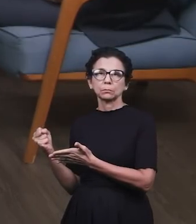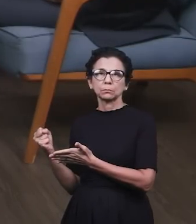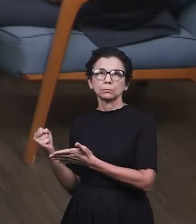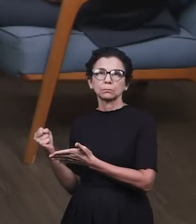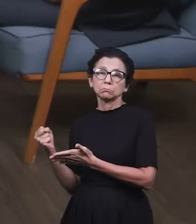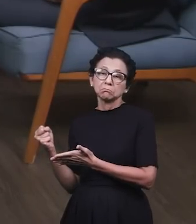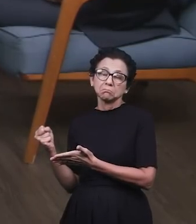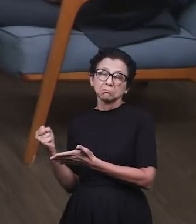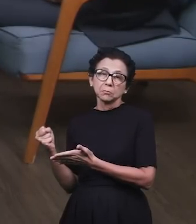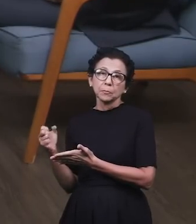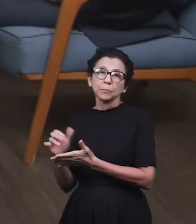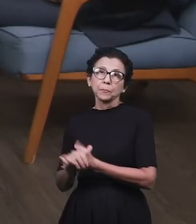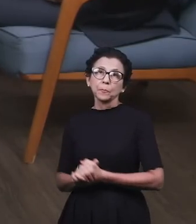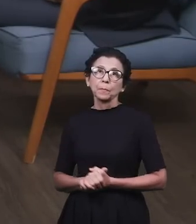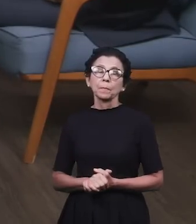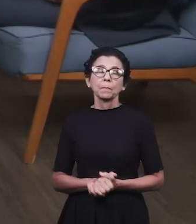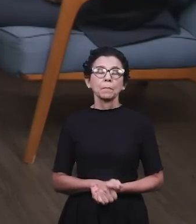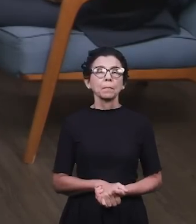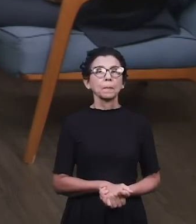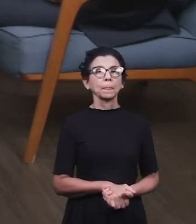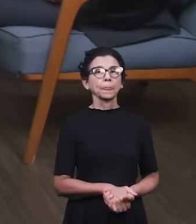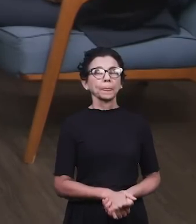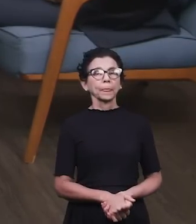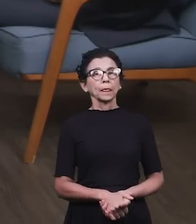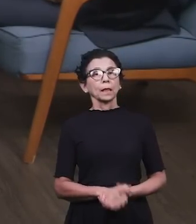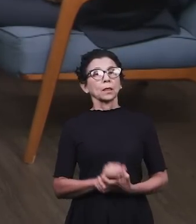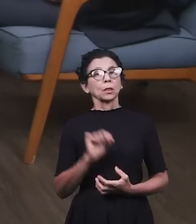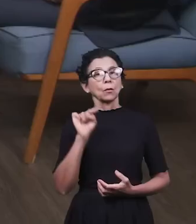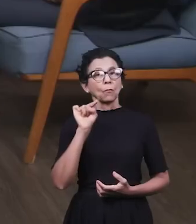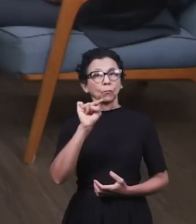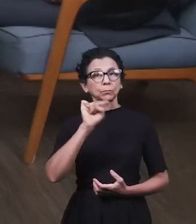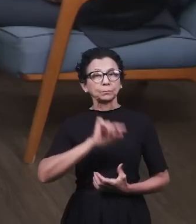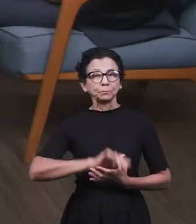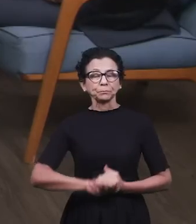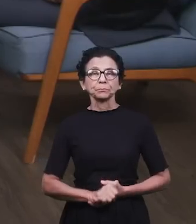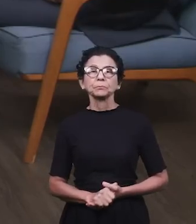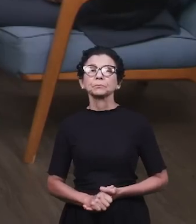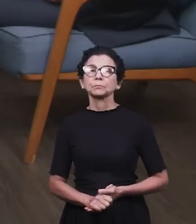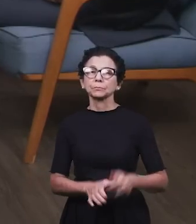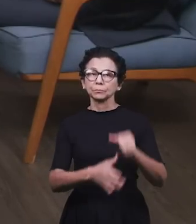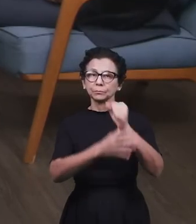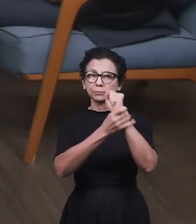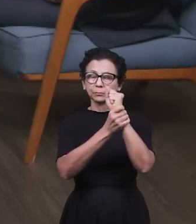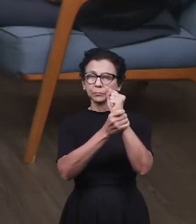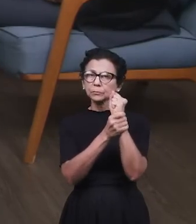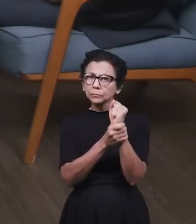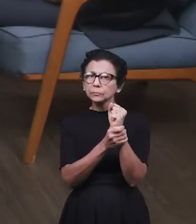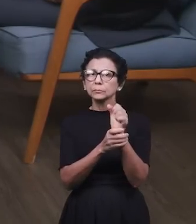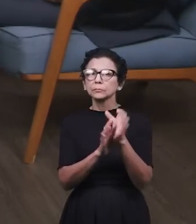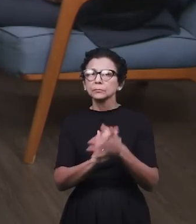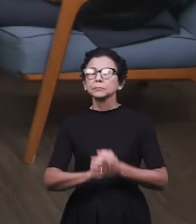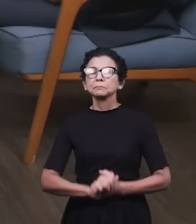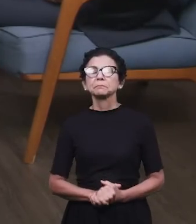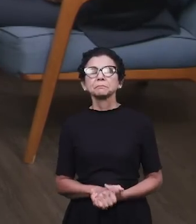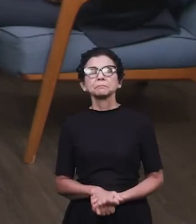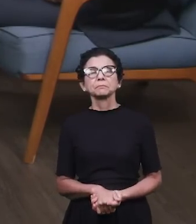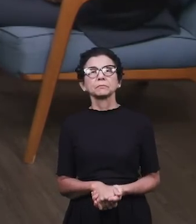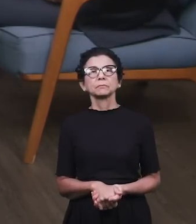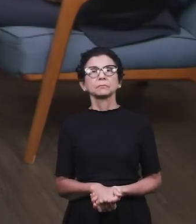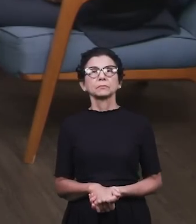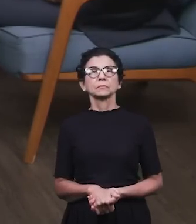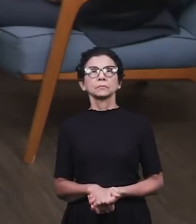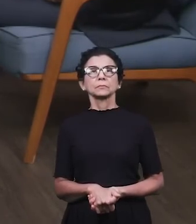usou, e o governo precisa ser muito seguro. O homem precisa estar sob um governo muito seguro para esse momento tão decisivo. Tem